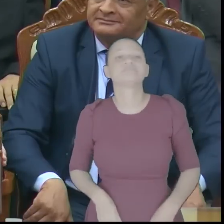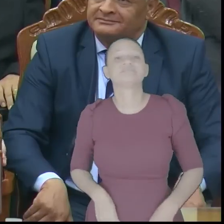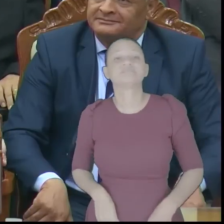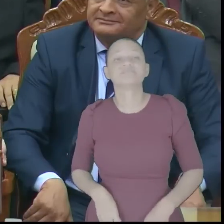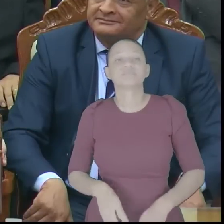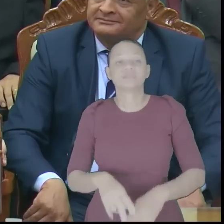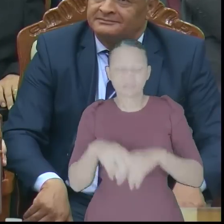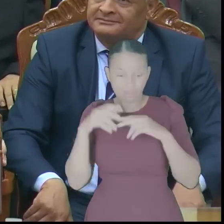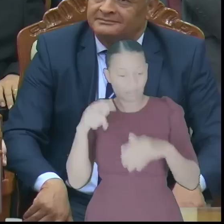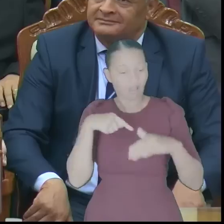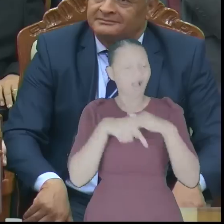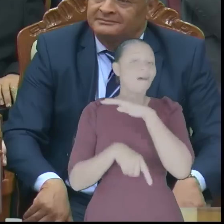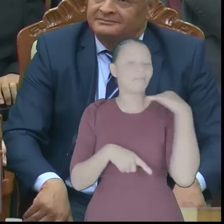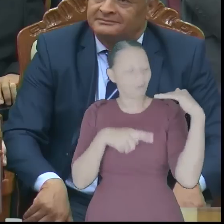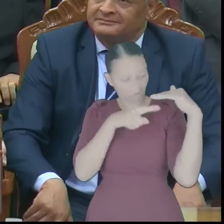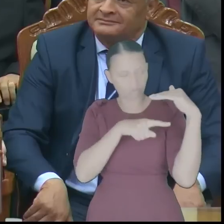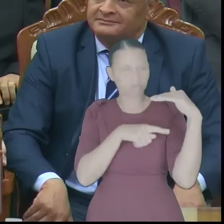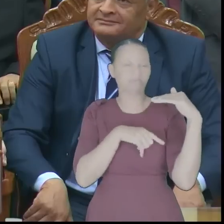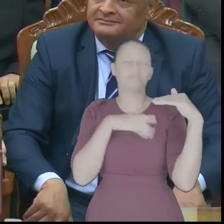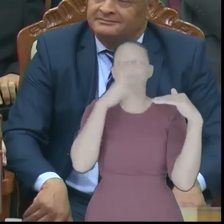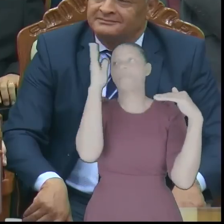a morte passou mal.